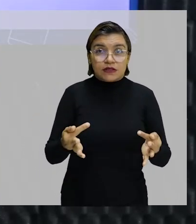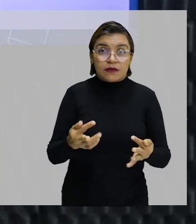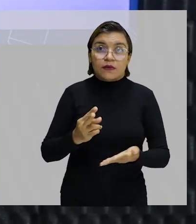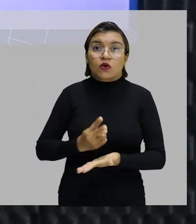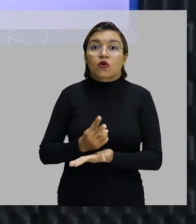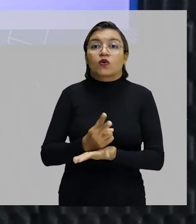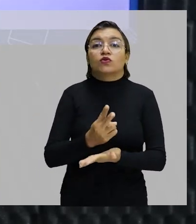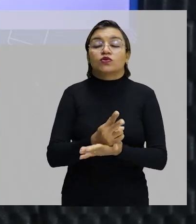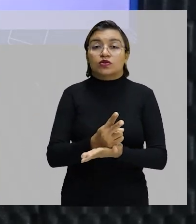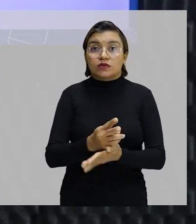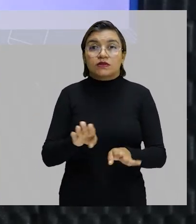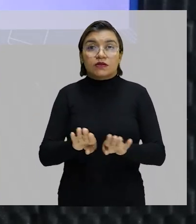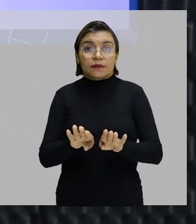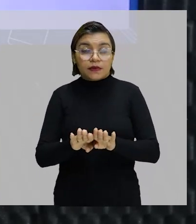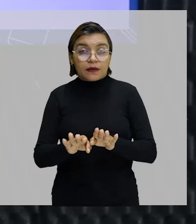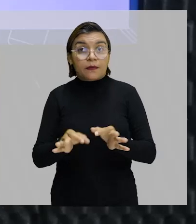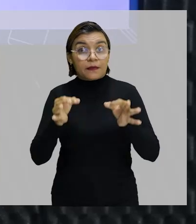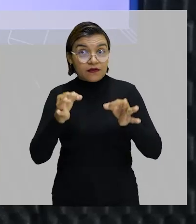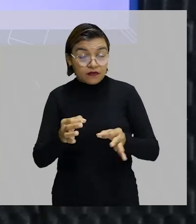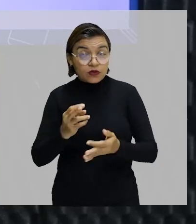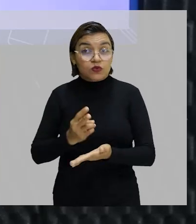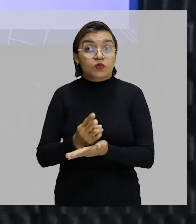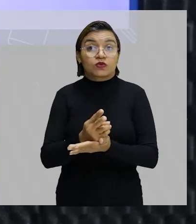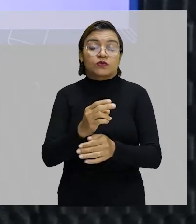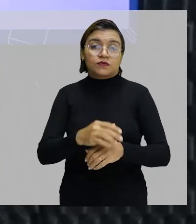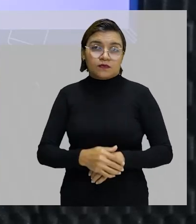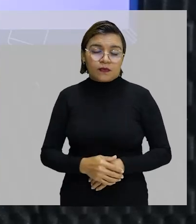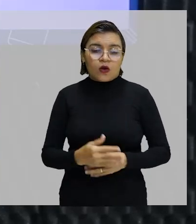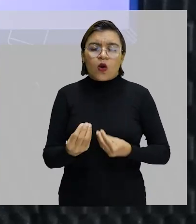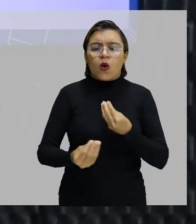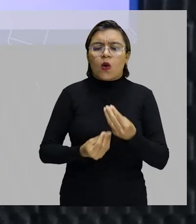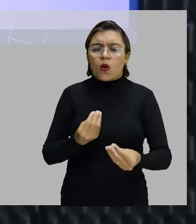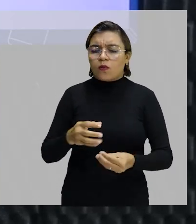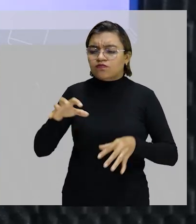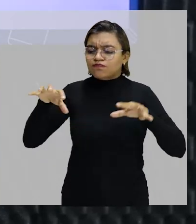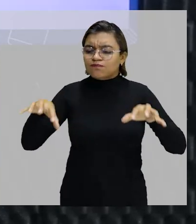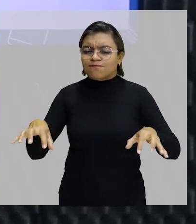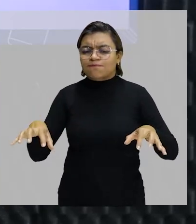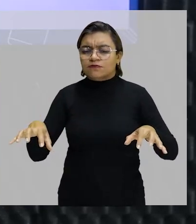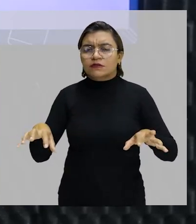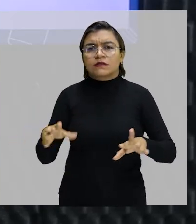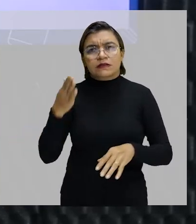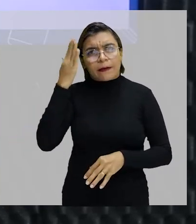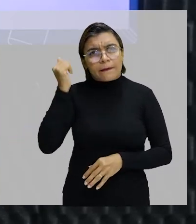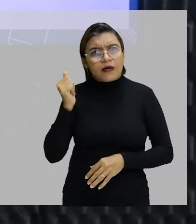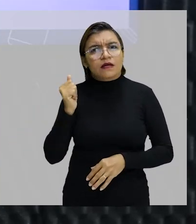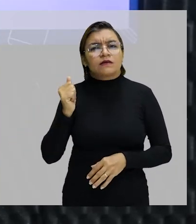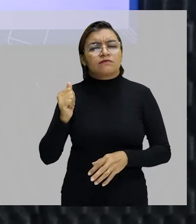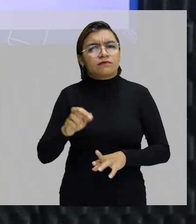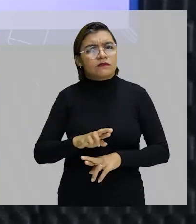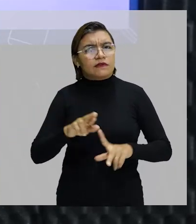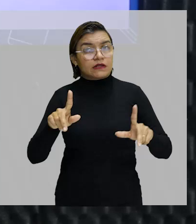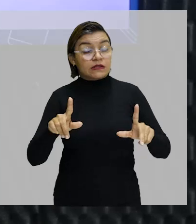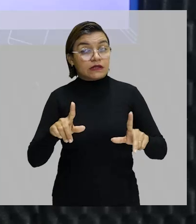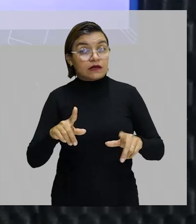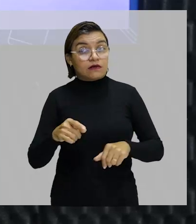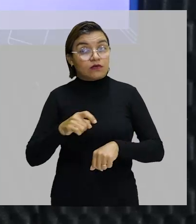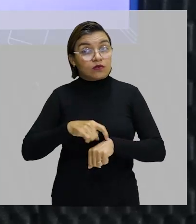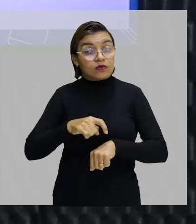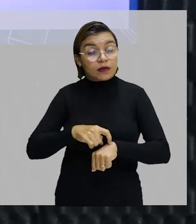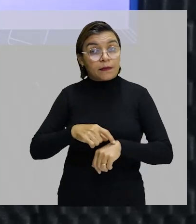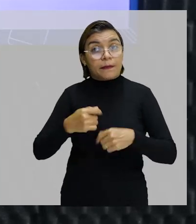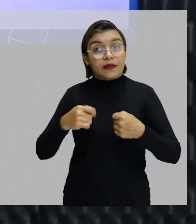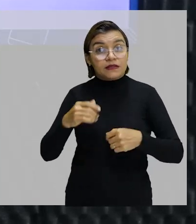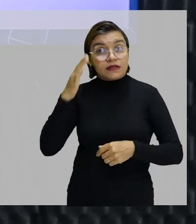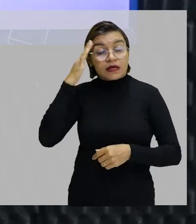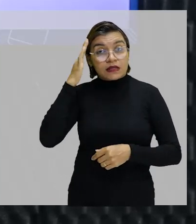e o perfeito contínuo. E o que acontece? Para eu diferenciar cada um desses presentes, cada tempo verbal desse, eu tenho que